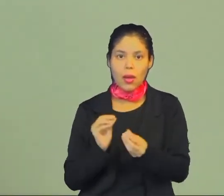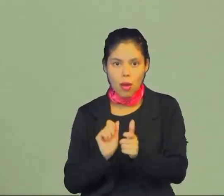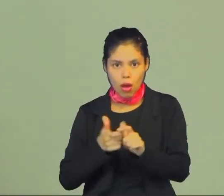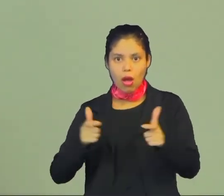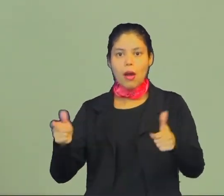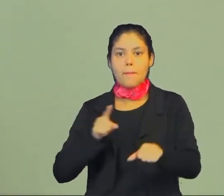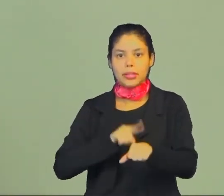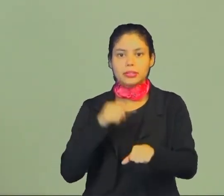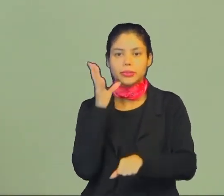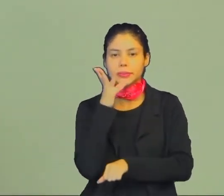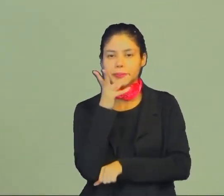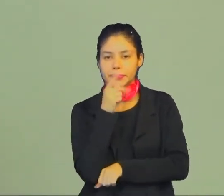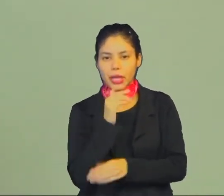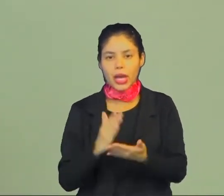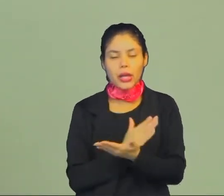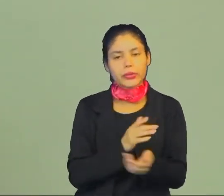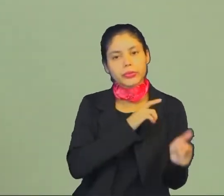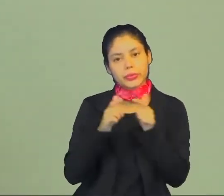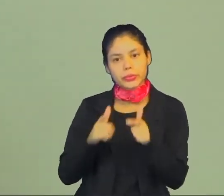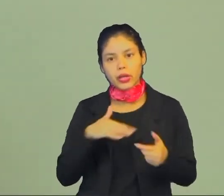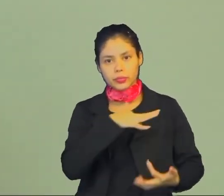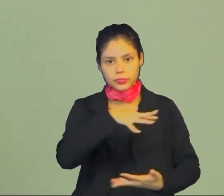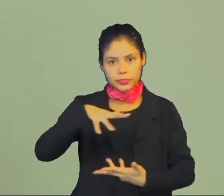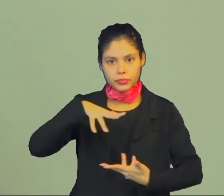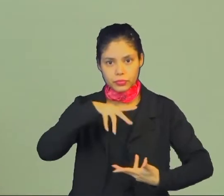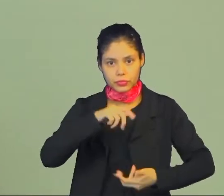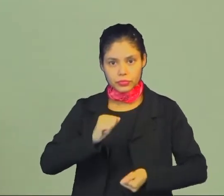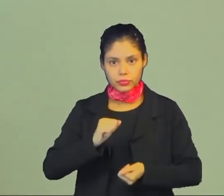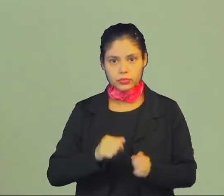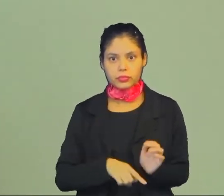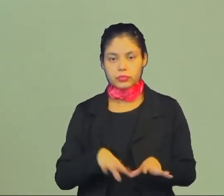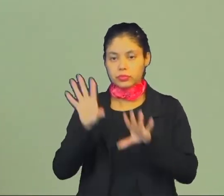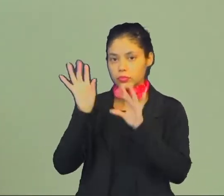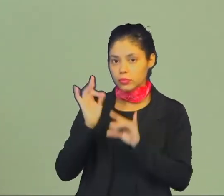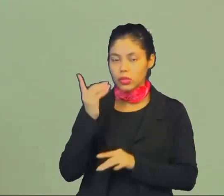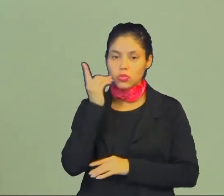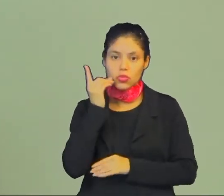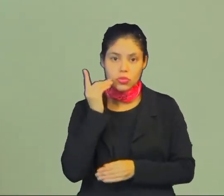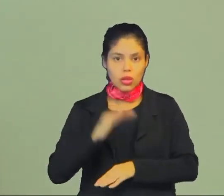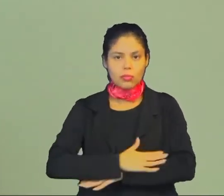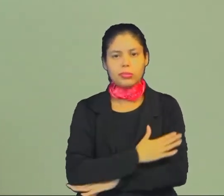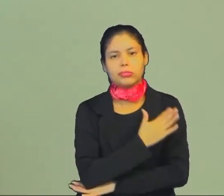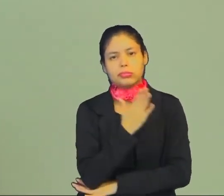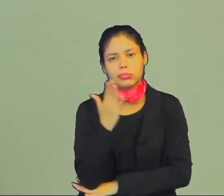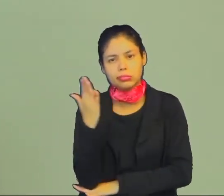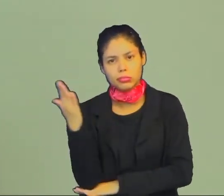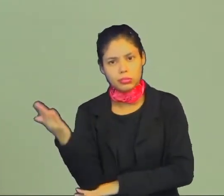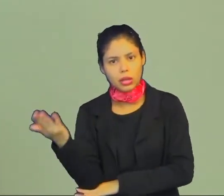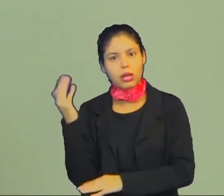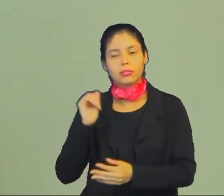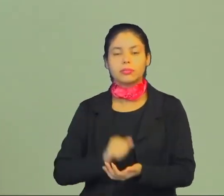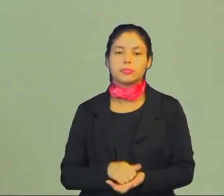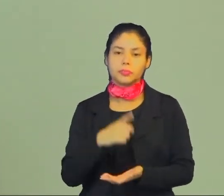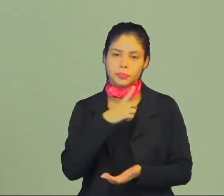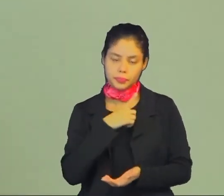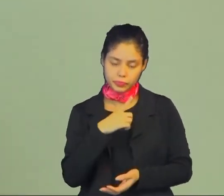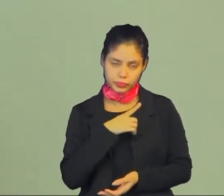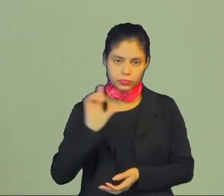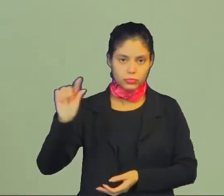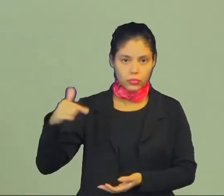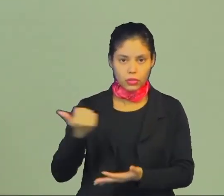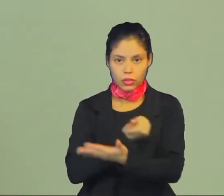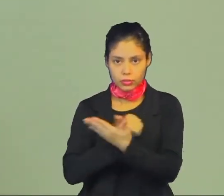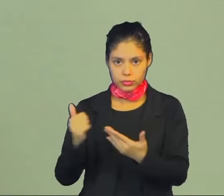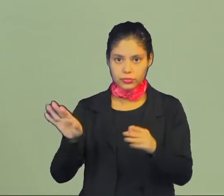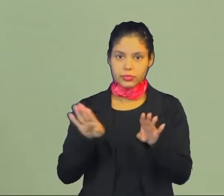pegar por mim o tempo em alguma parte do planeta isso deixando os dias mais longos né E aí tem uma